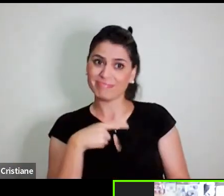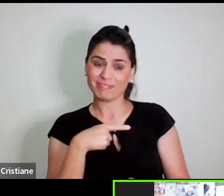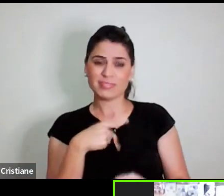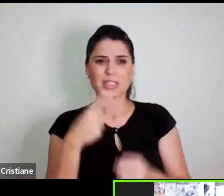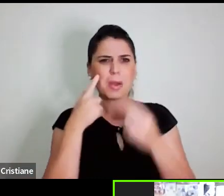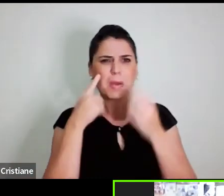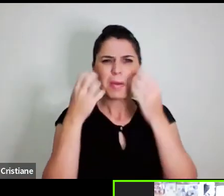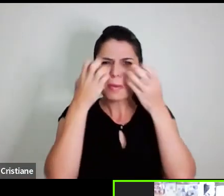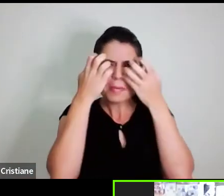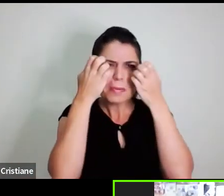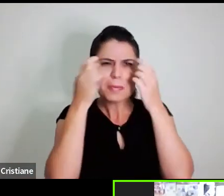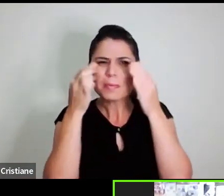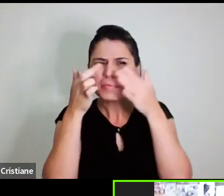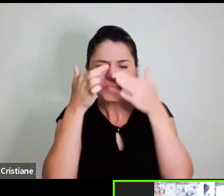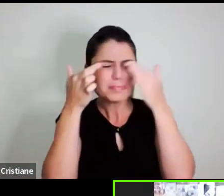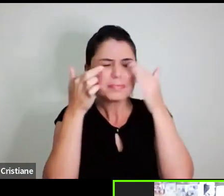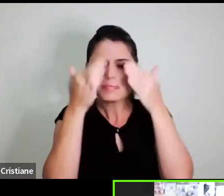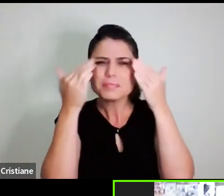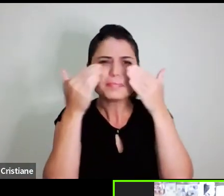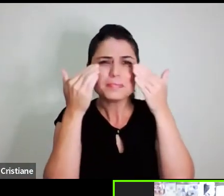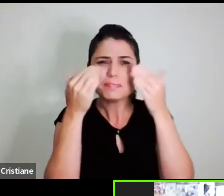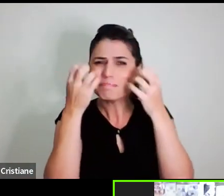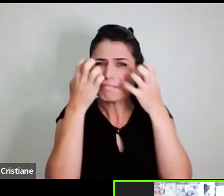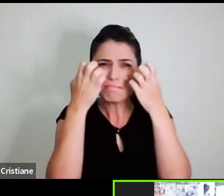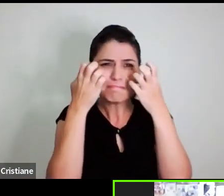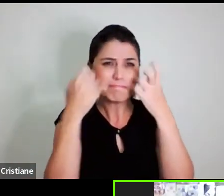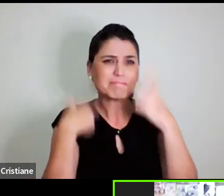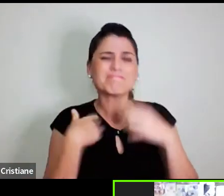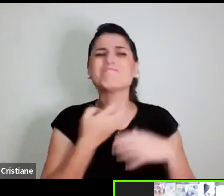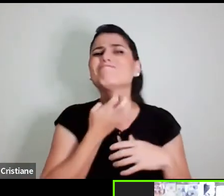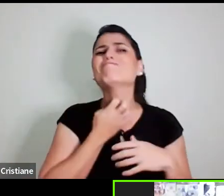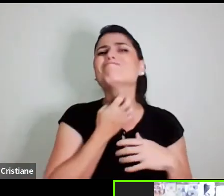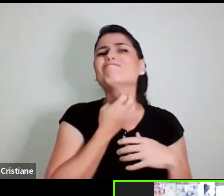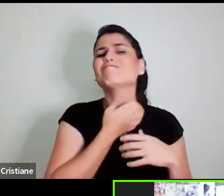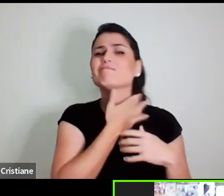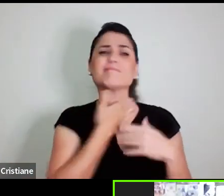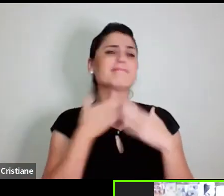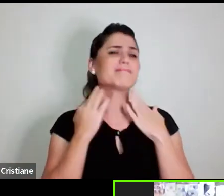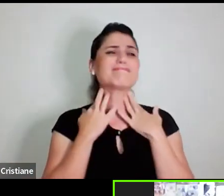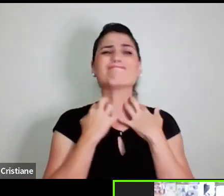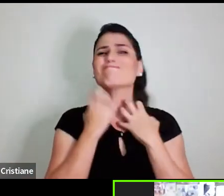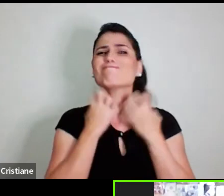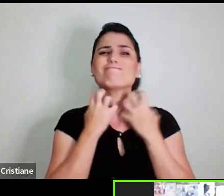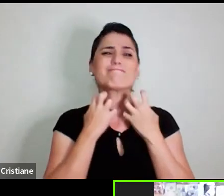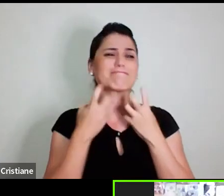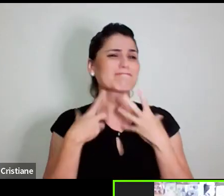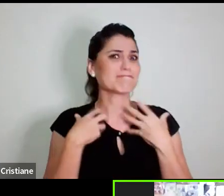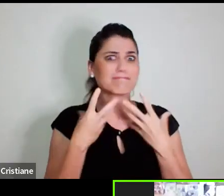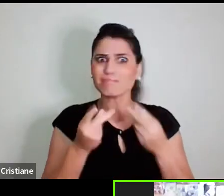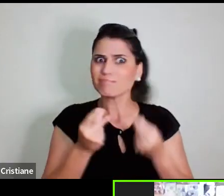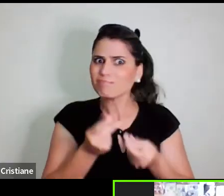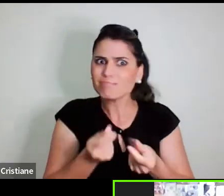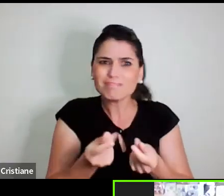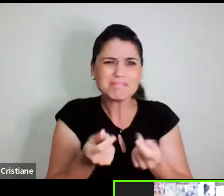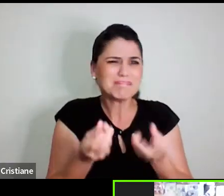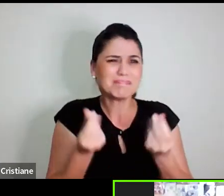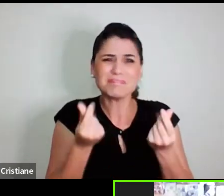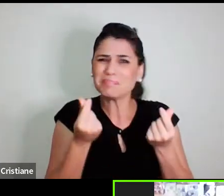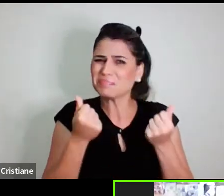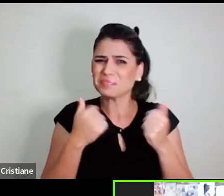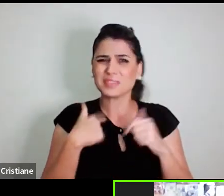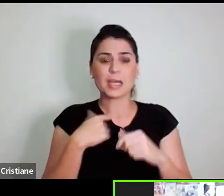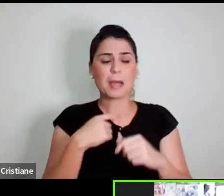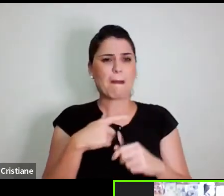olhos, coçando muito a garganta. Eu estava sempre com a impressão de que eu estava começando aquela